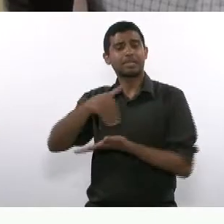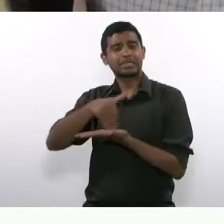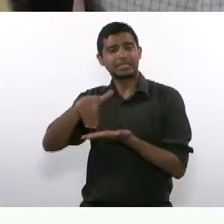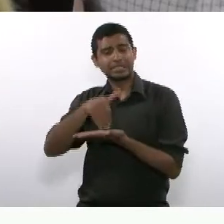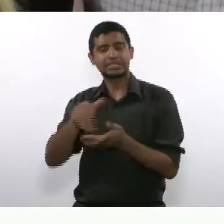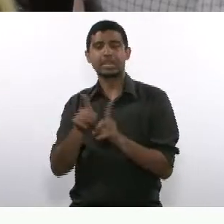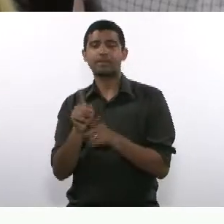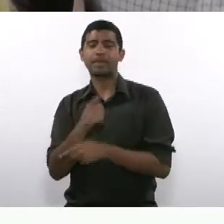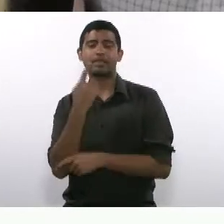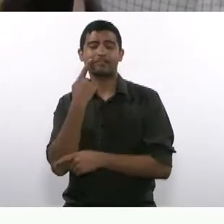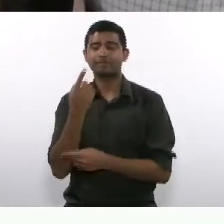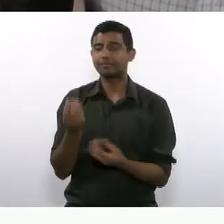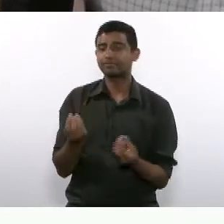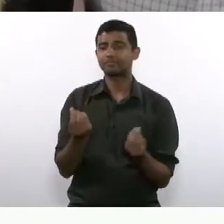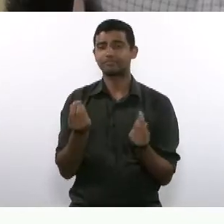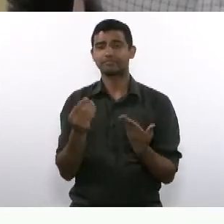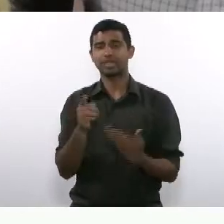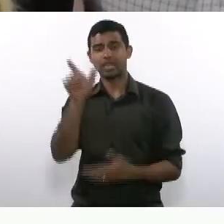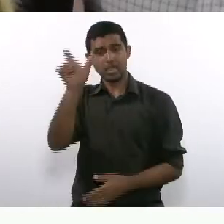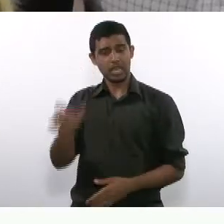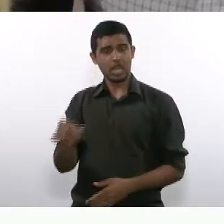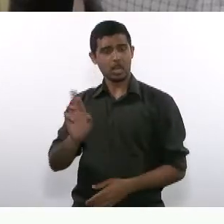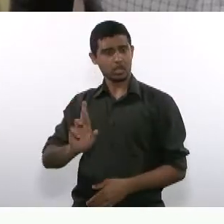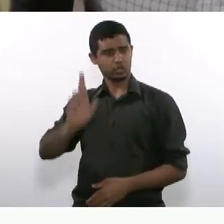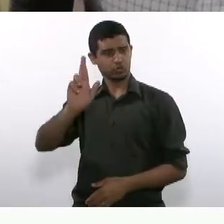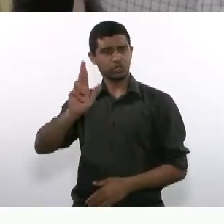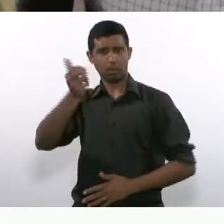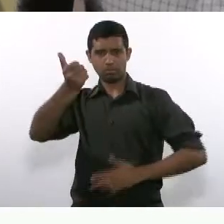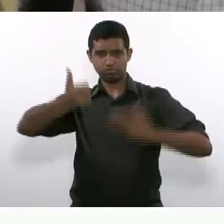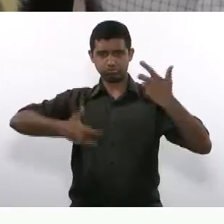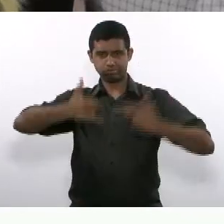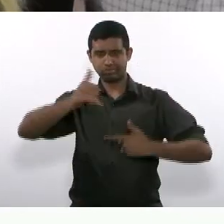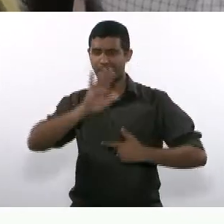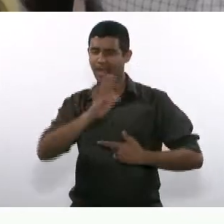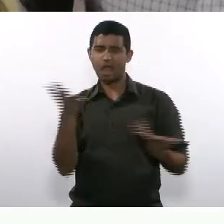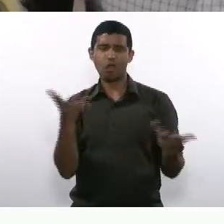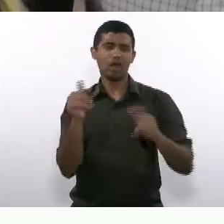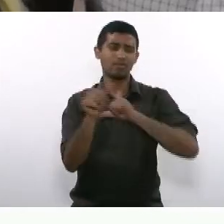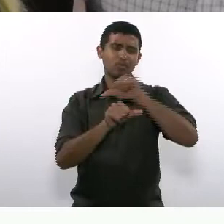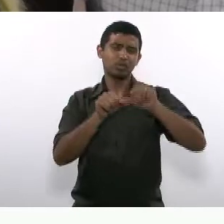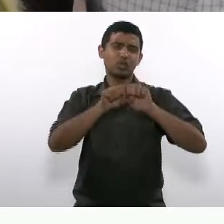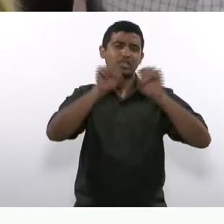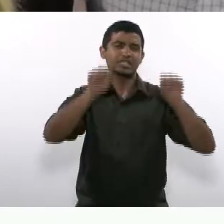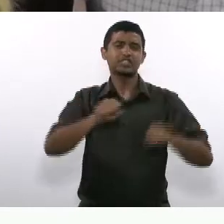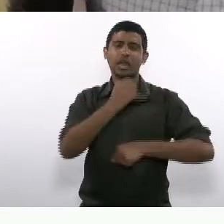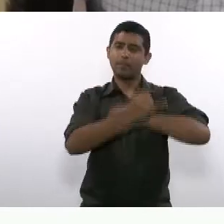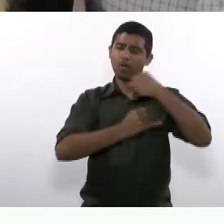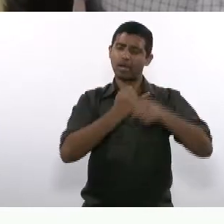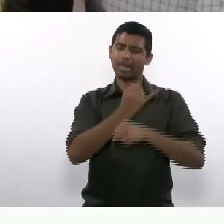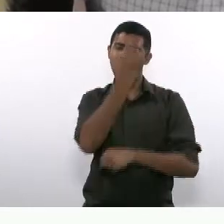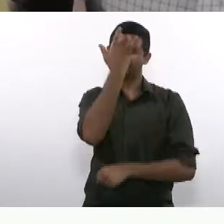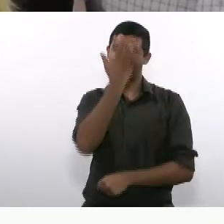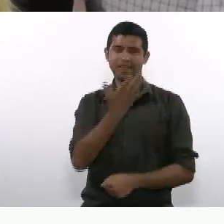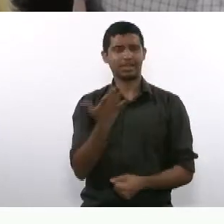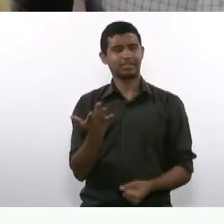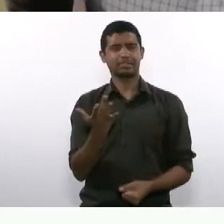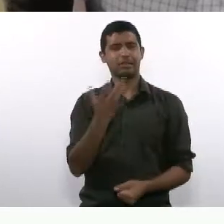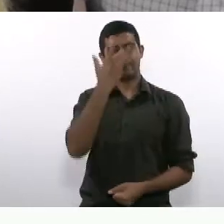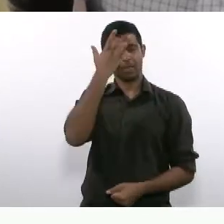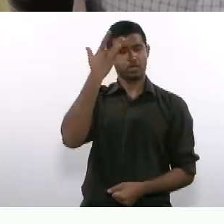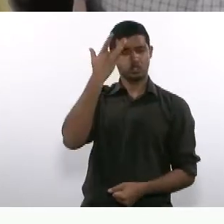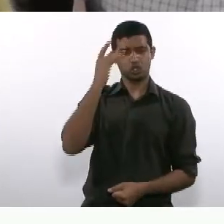da velocidade do interlocutor. Agora a gente tem sistema online, a pessoa, a empresa,